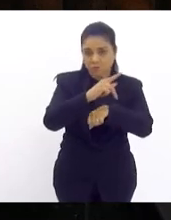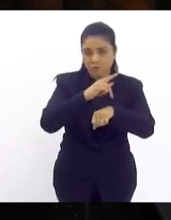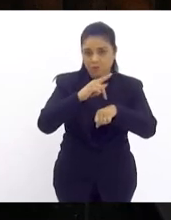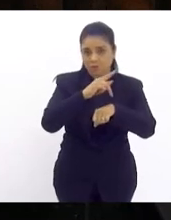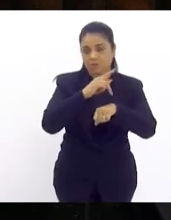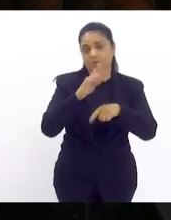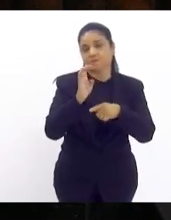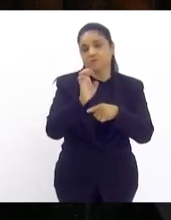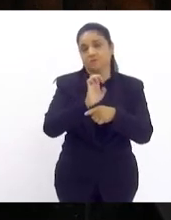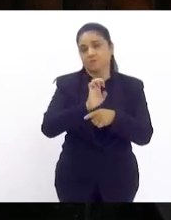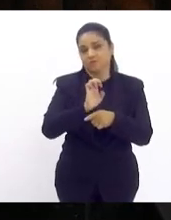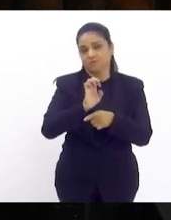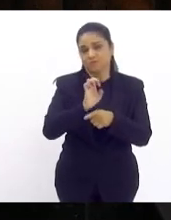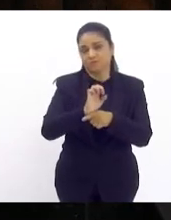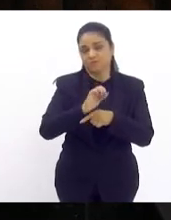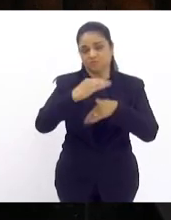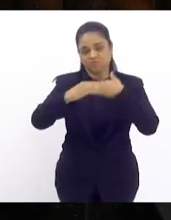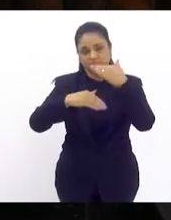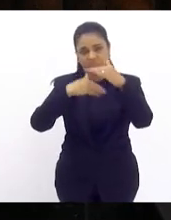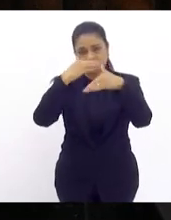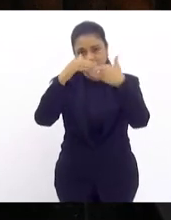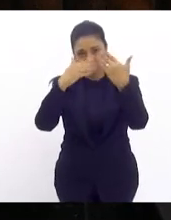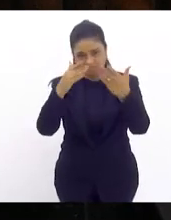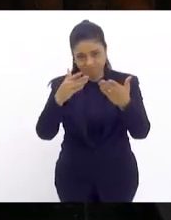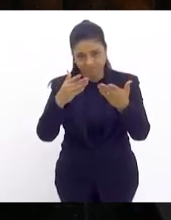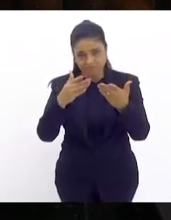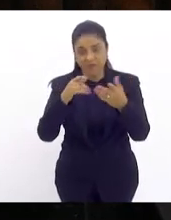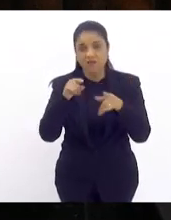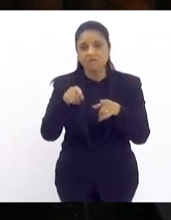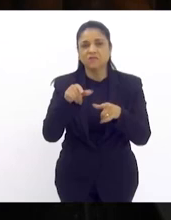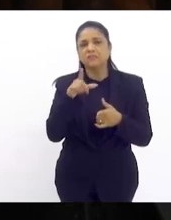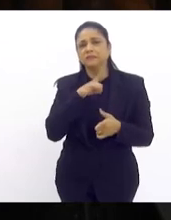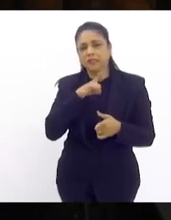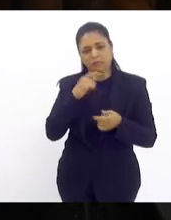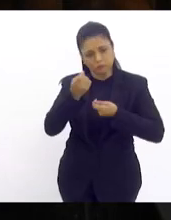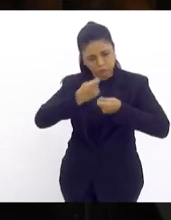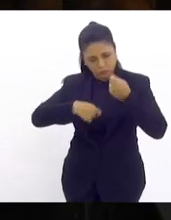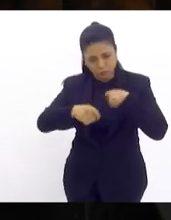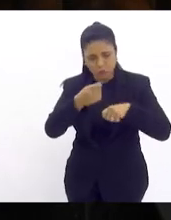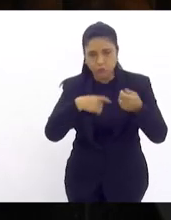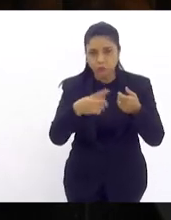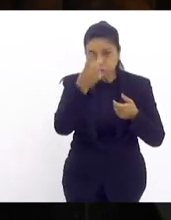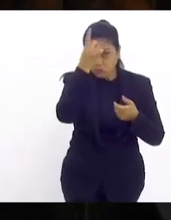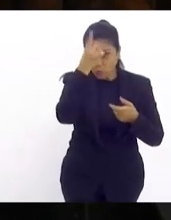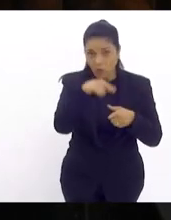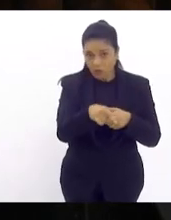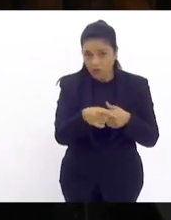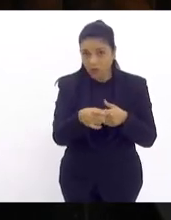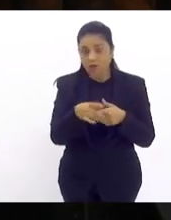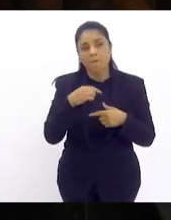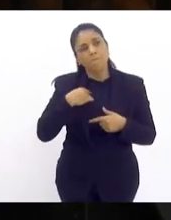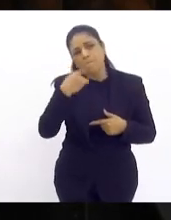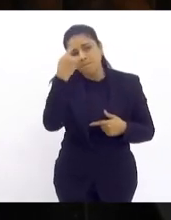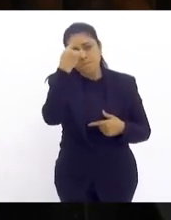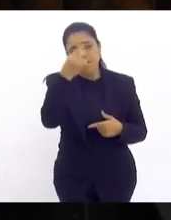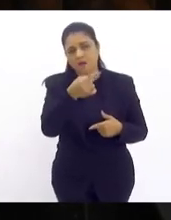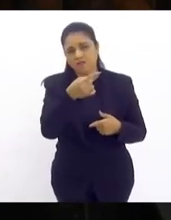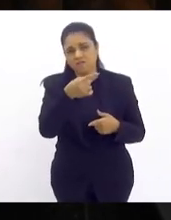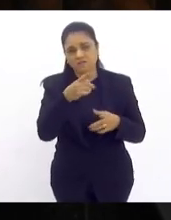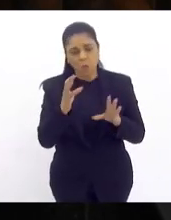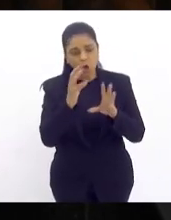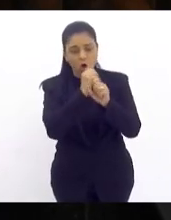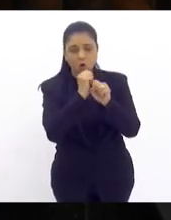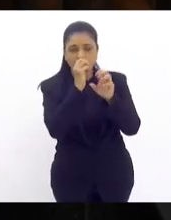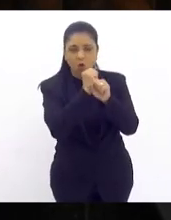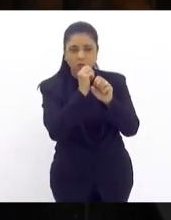o senhor tem Tino comercial Imagine que o senhor faça a